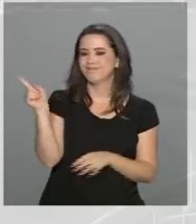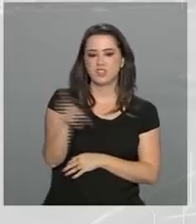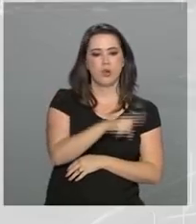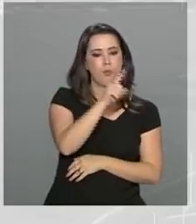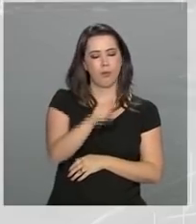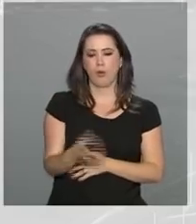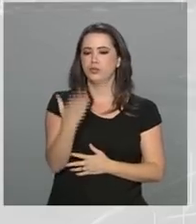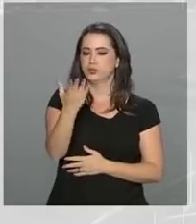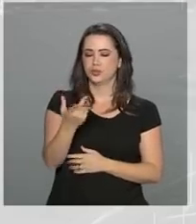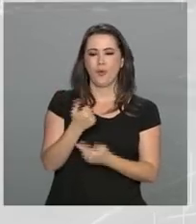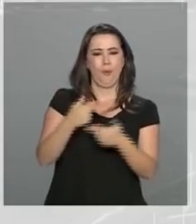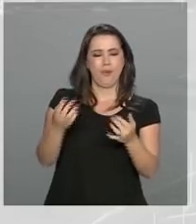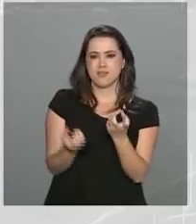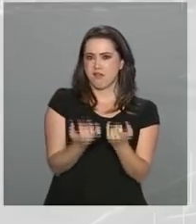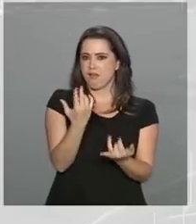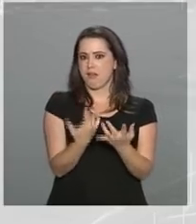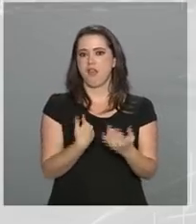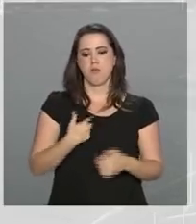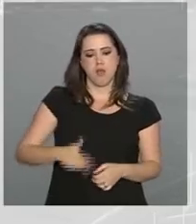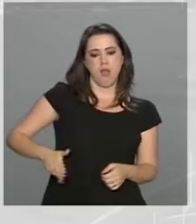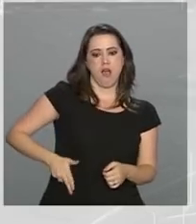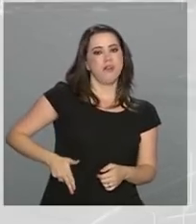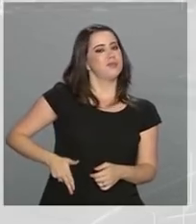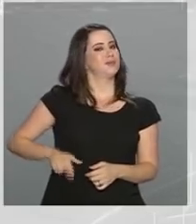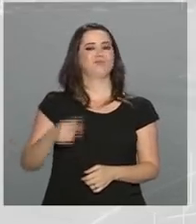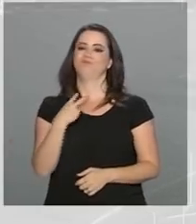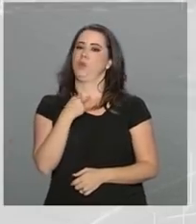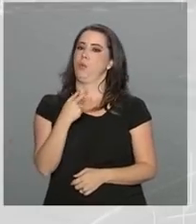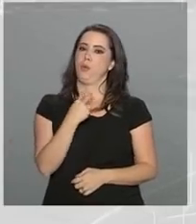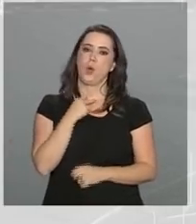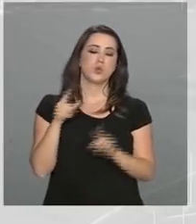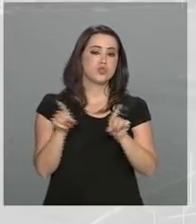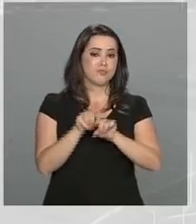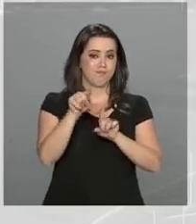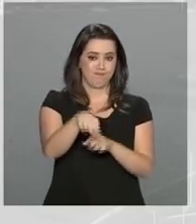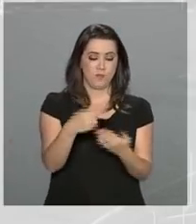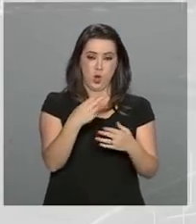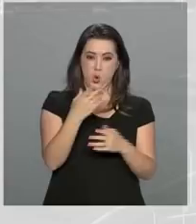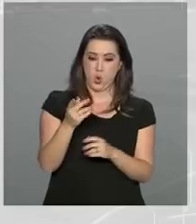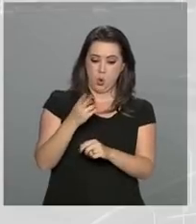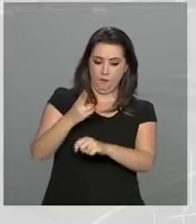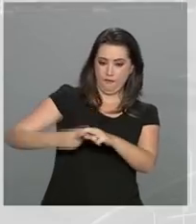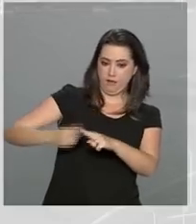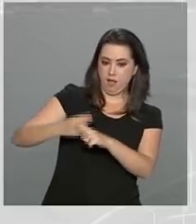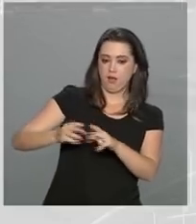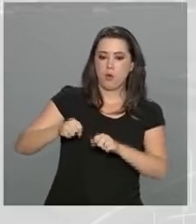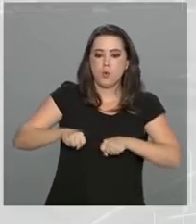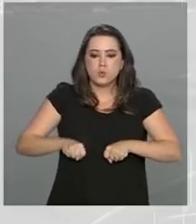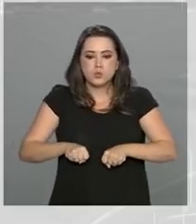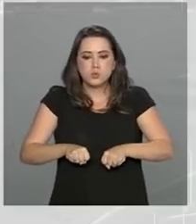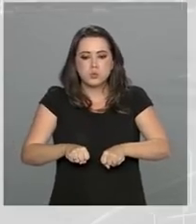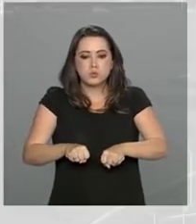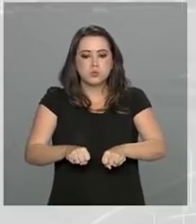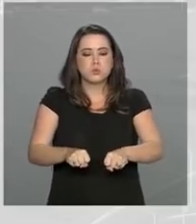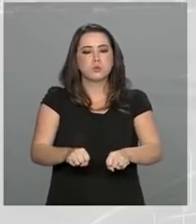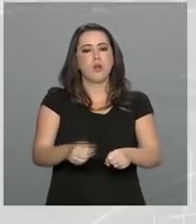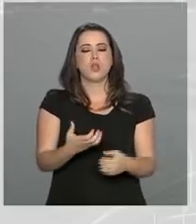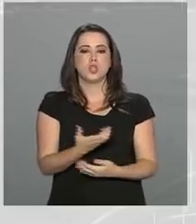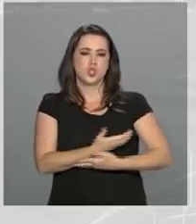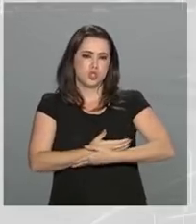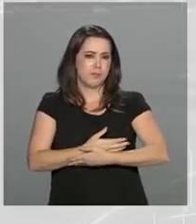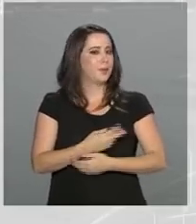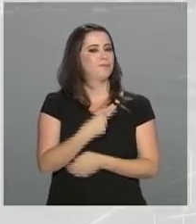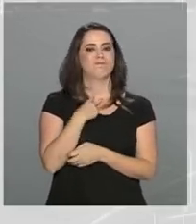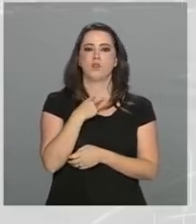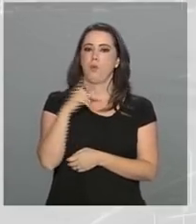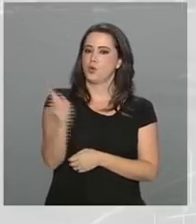inflamáveis, armas de fogo, objetos cortantes, drones e carrinhos de bebê estão proibidos de entrar